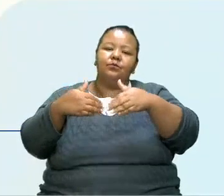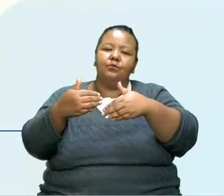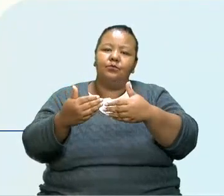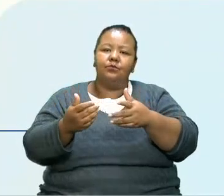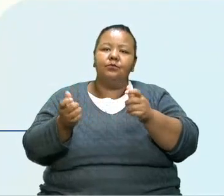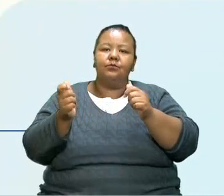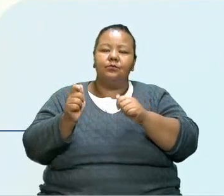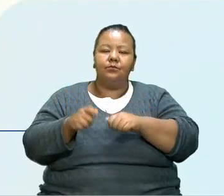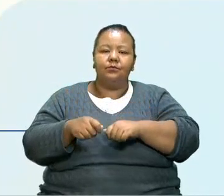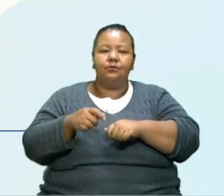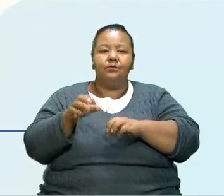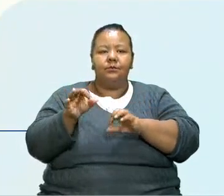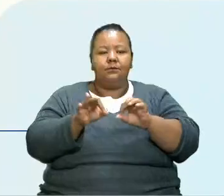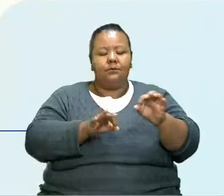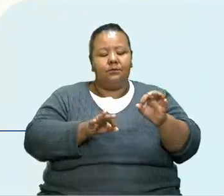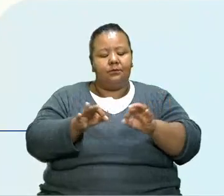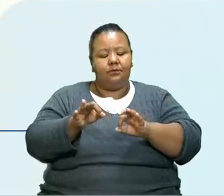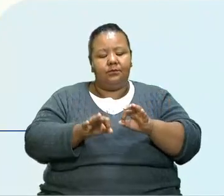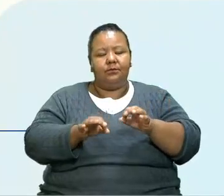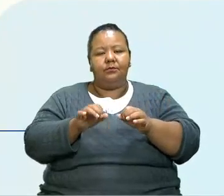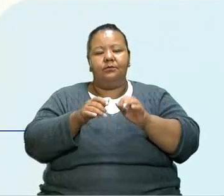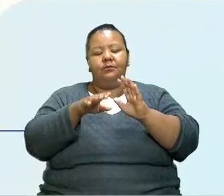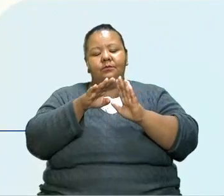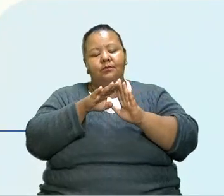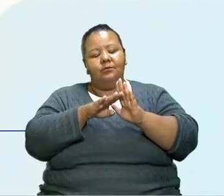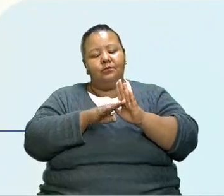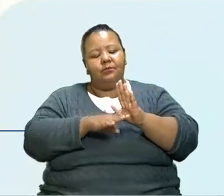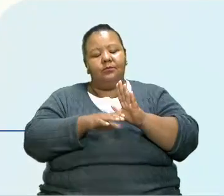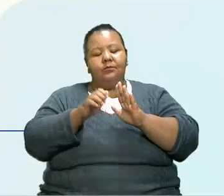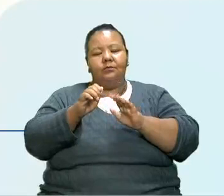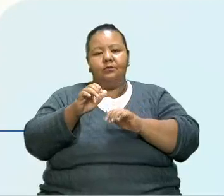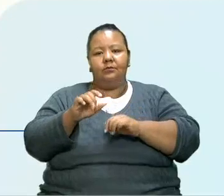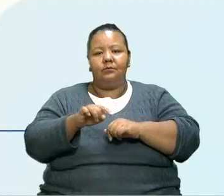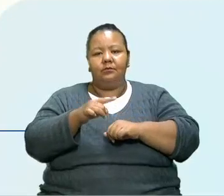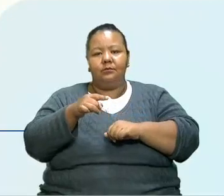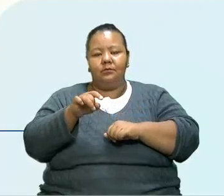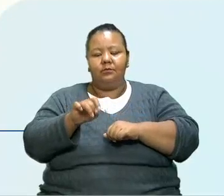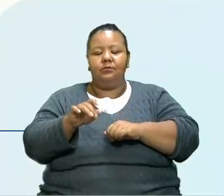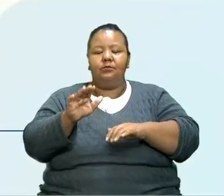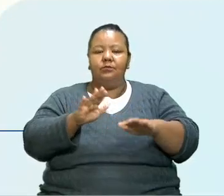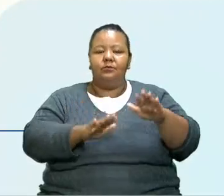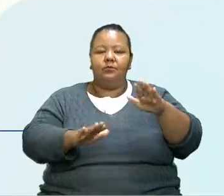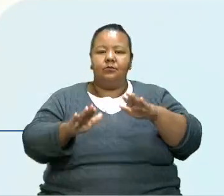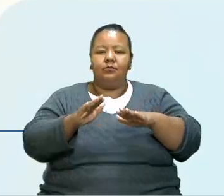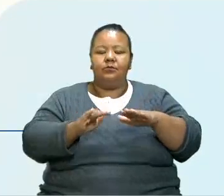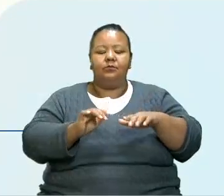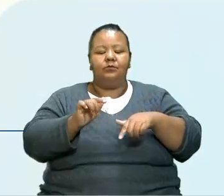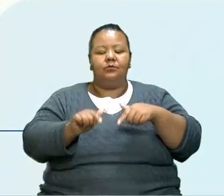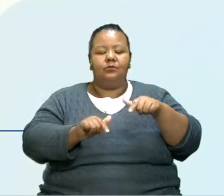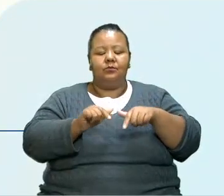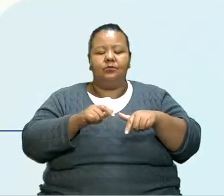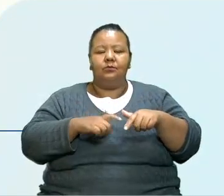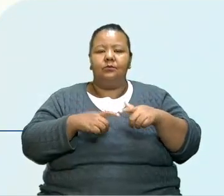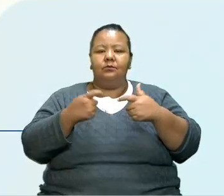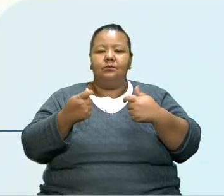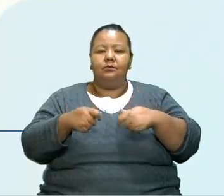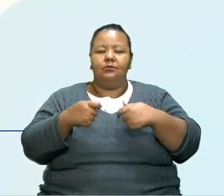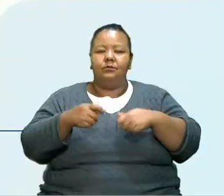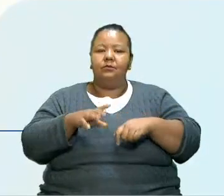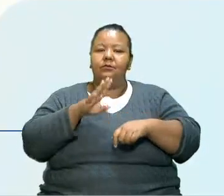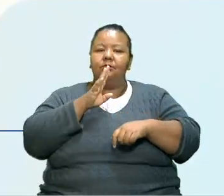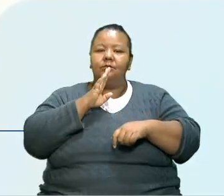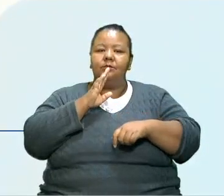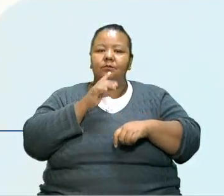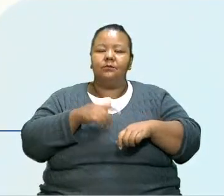Nós podemos preparar a execução dos planos de ação de organização do trabalho, porque eu tenho que conhecer a estrutura da